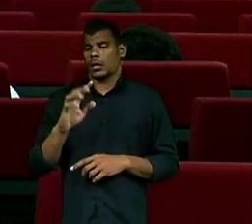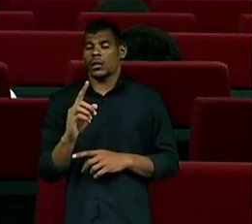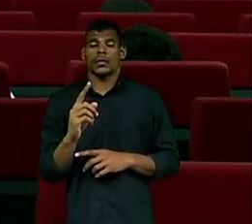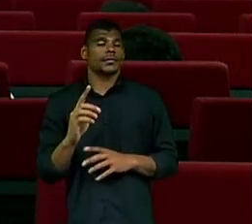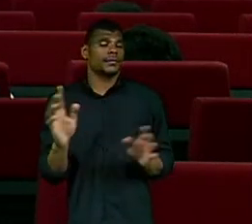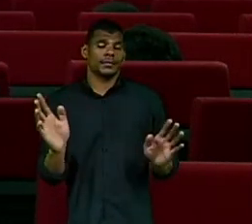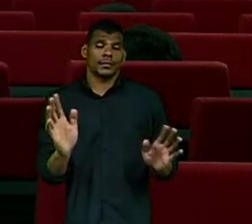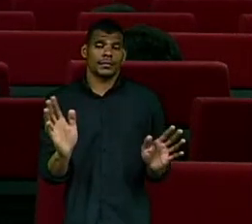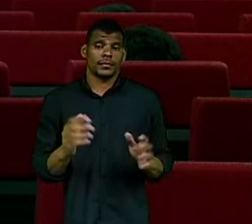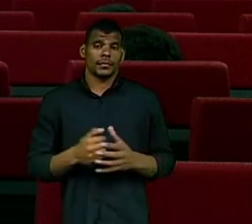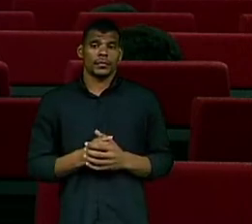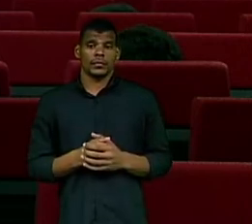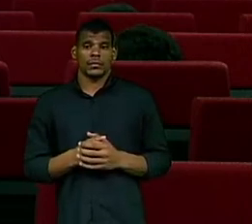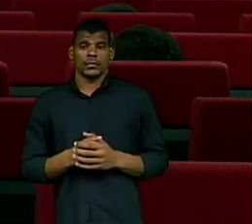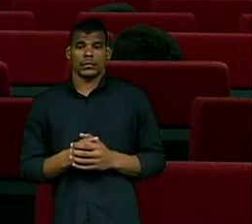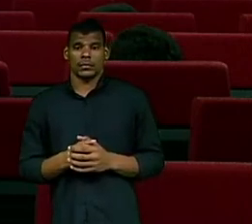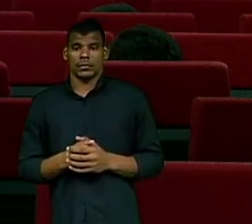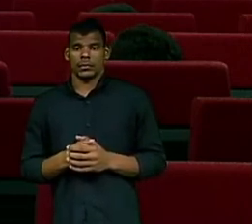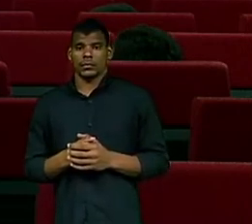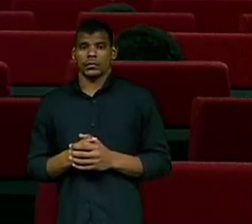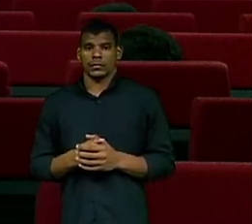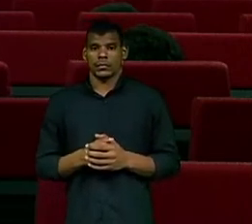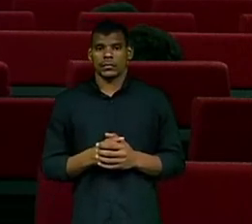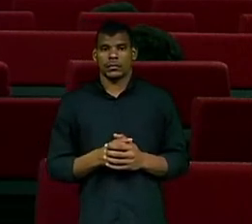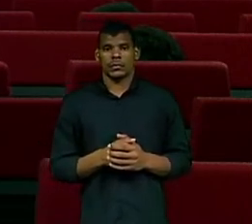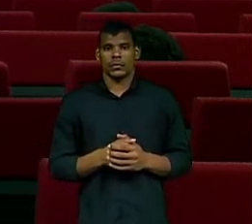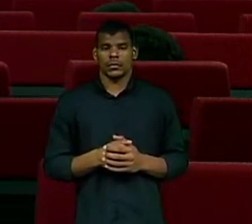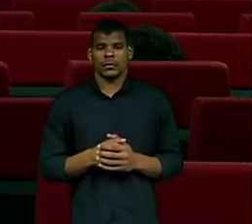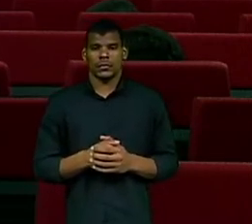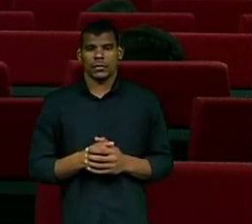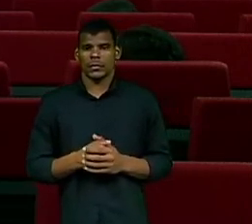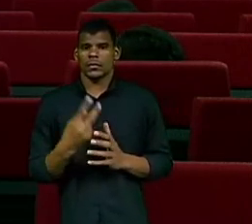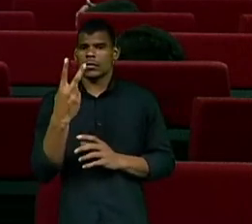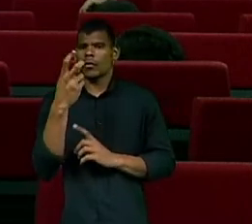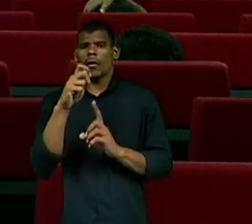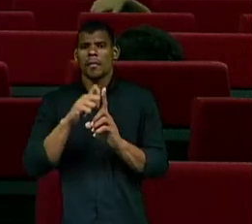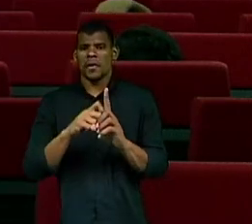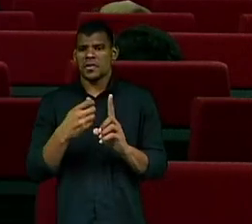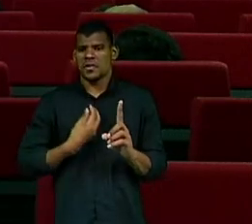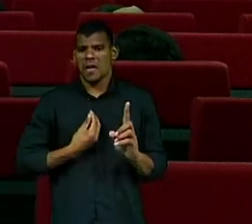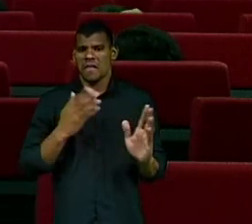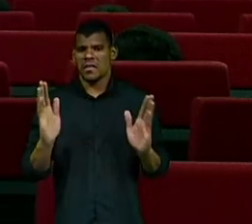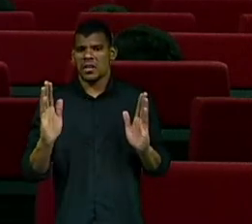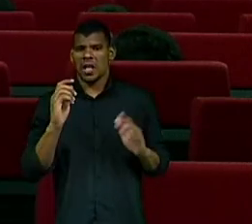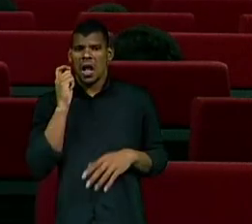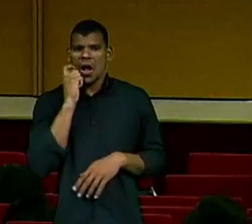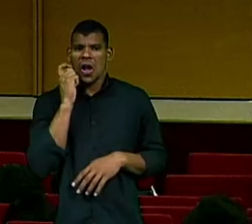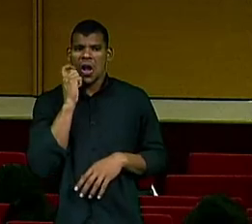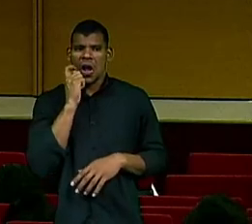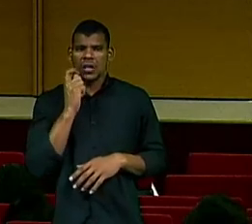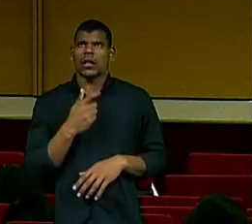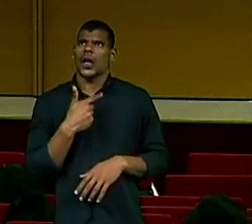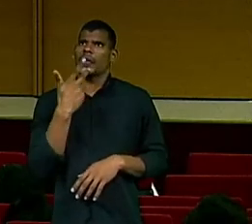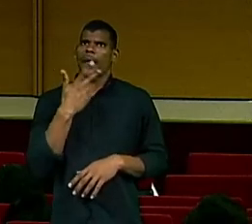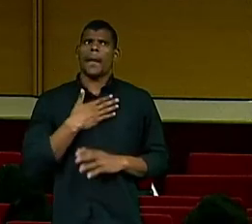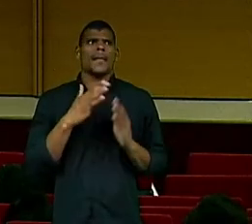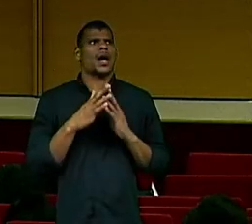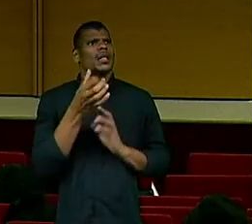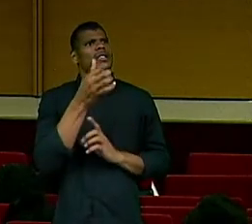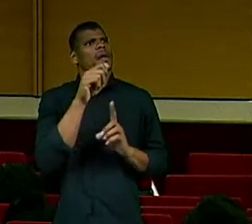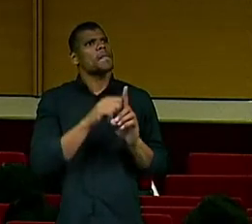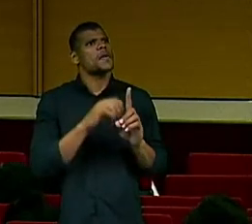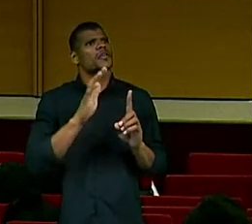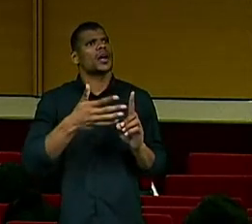tem uma geração dois meses então se você tem seis meses